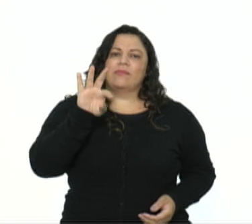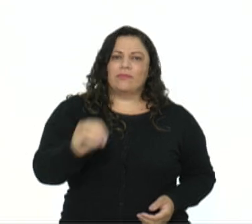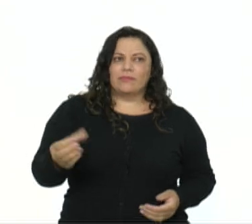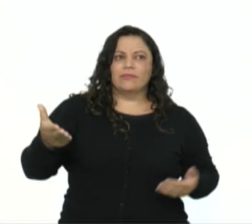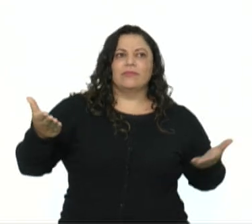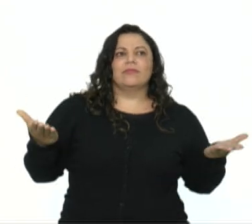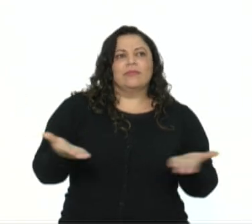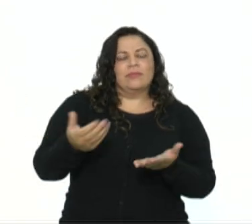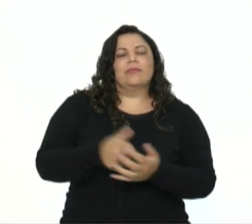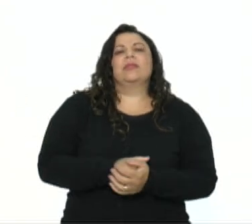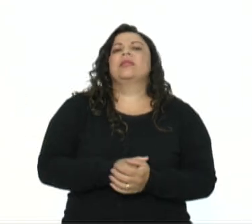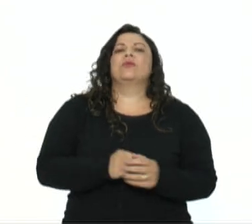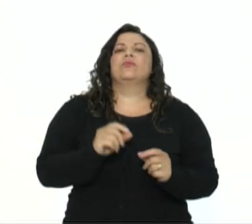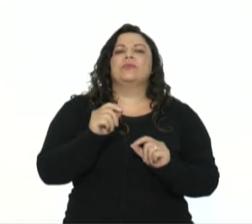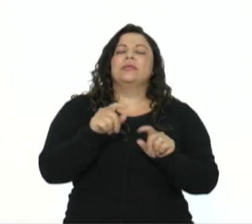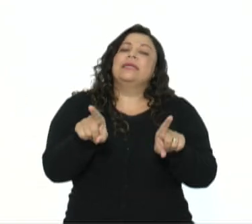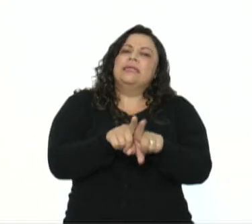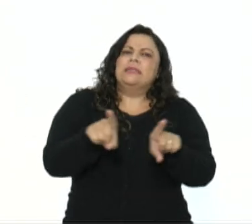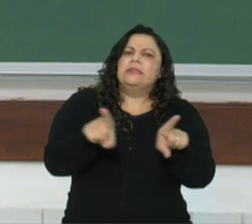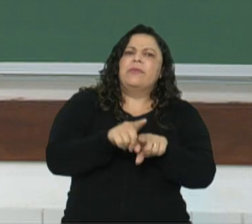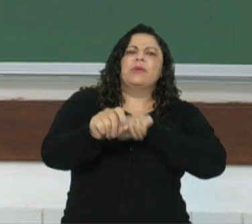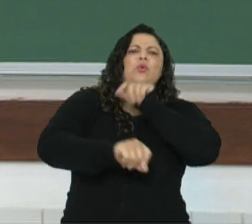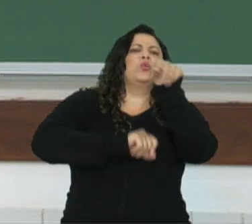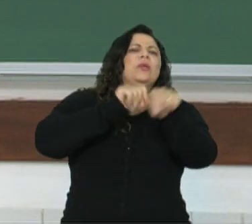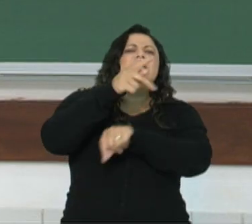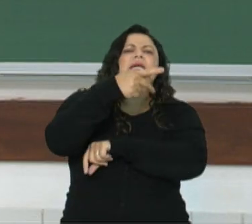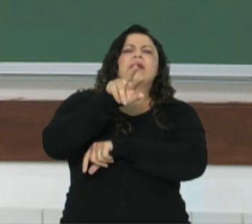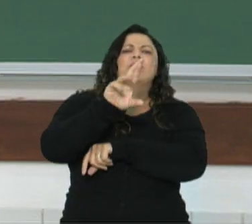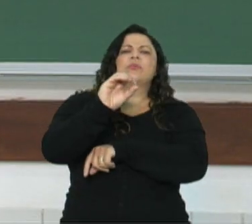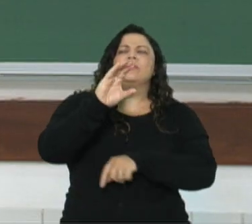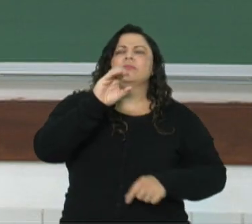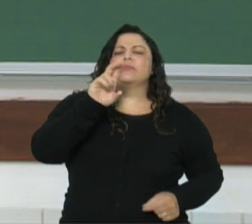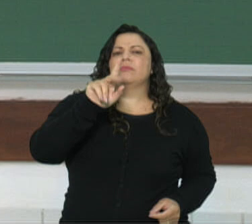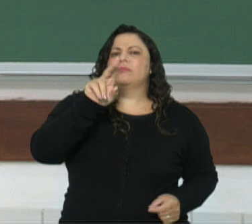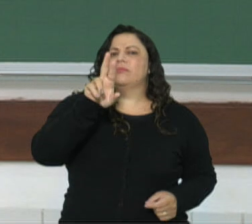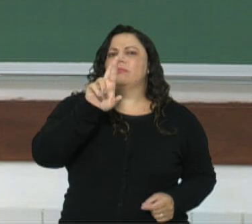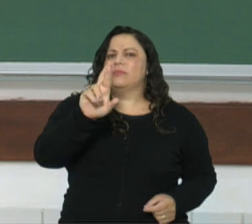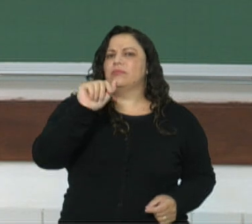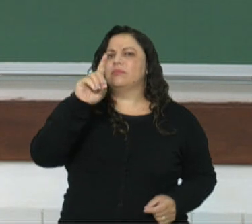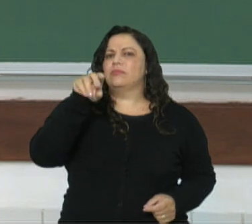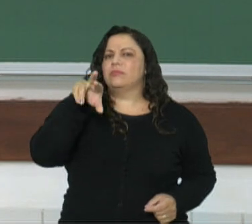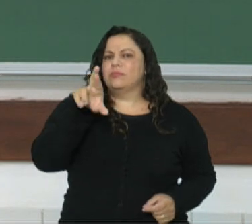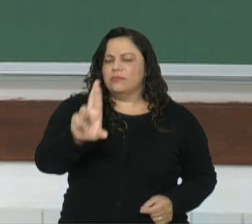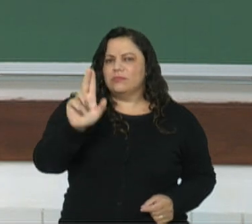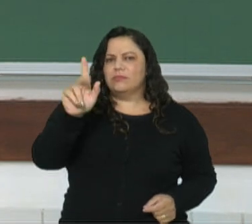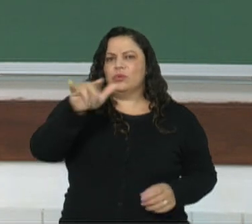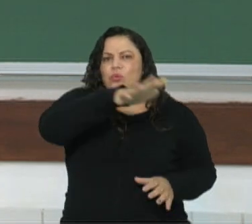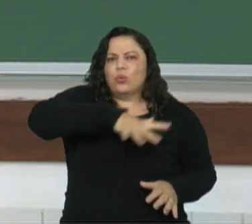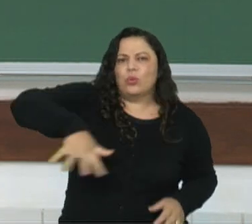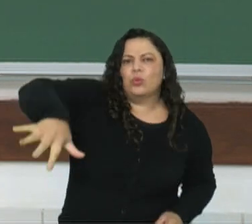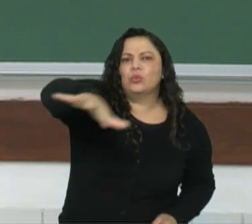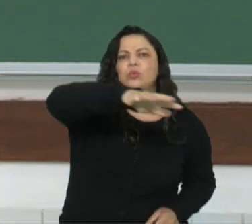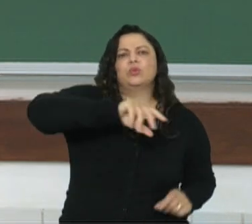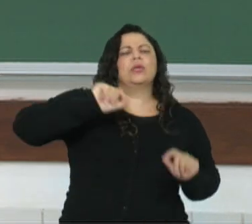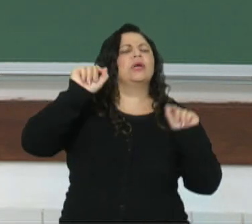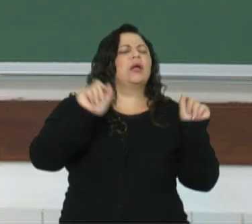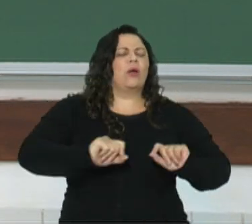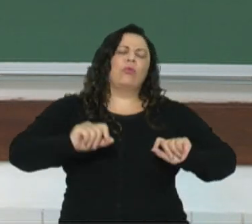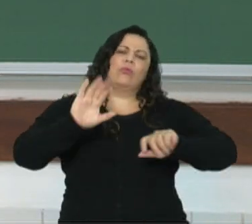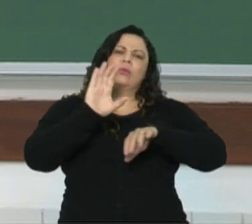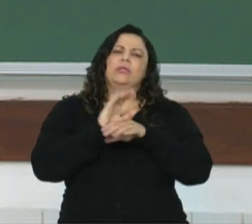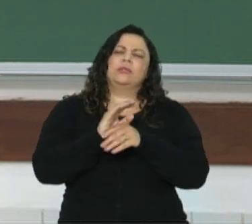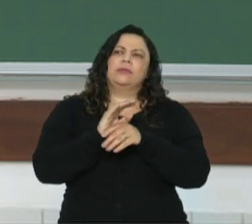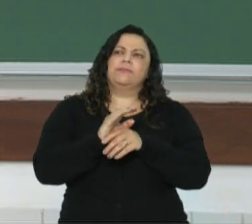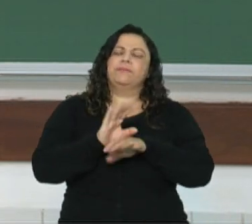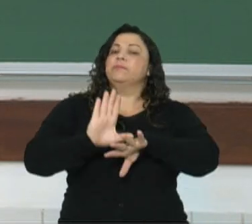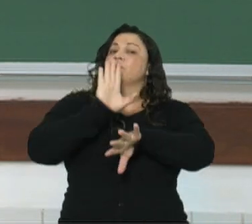e foi um procurador-geral. O que isso quer dizer? Que ele, tendo feito o curso de Direito,